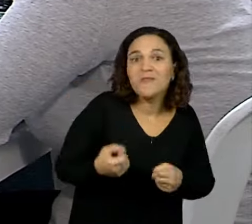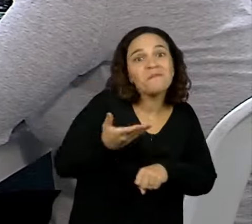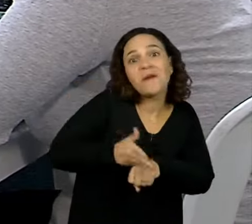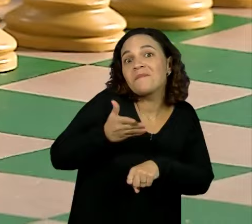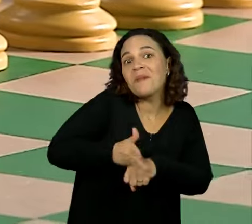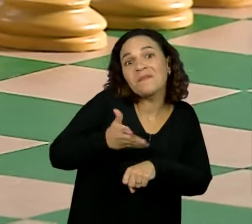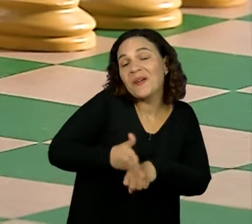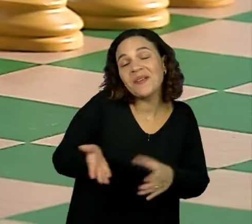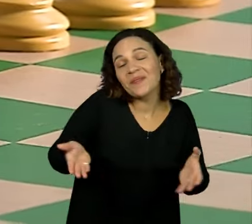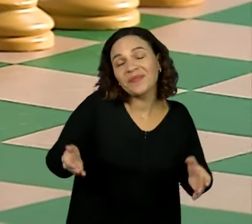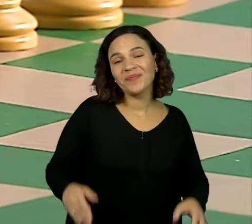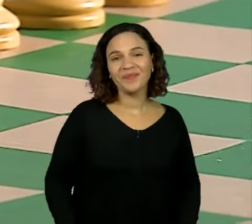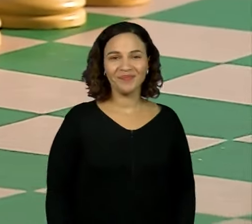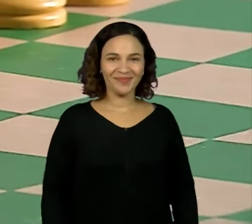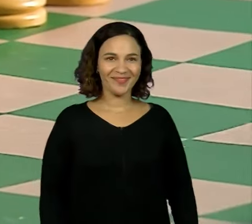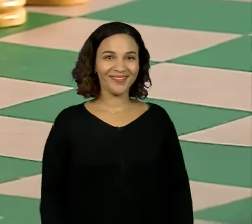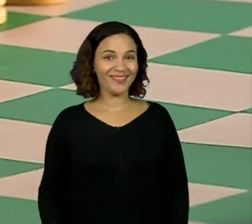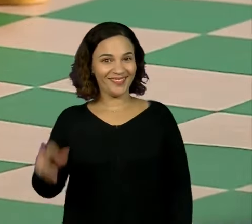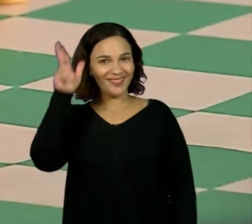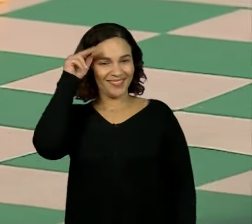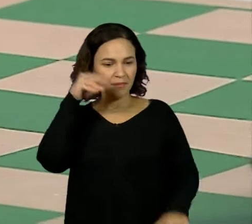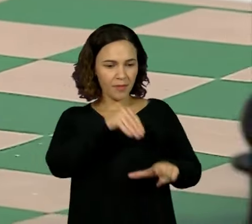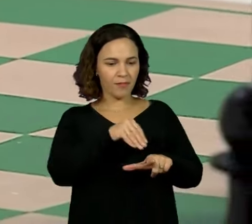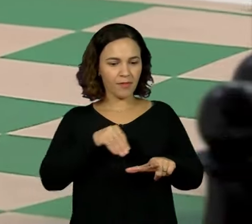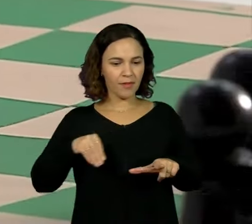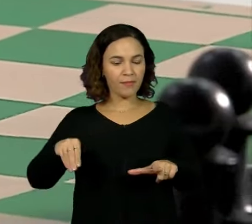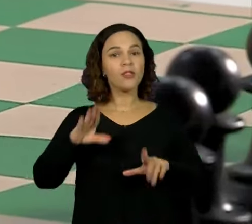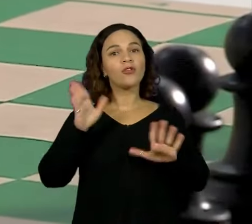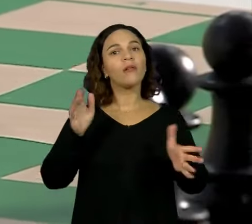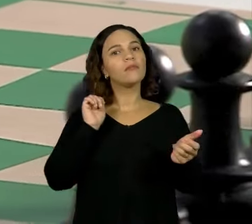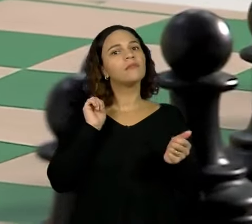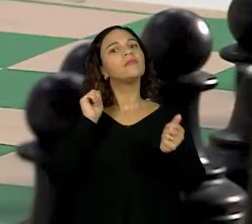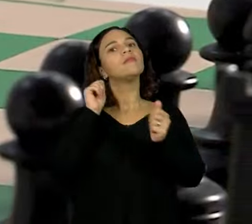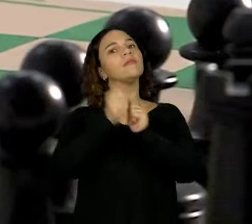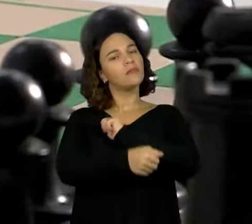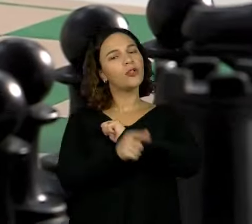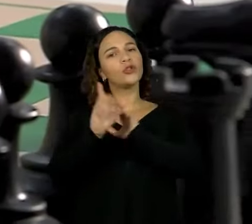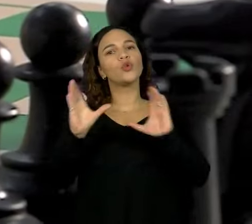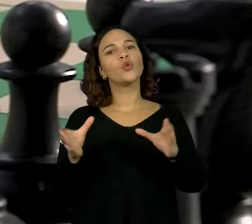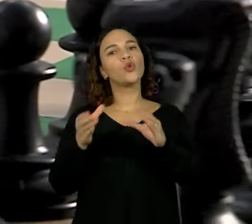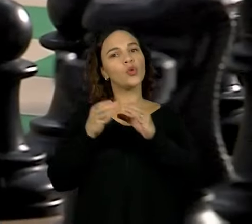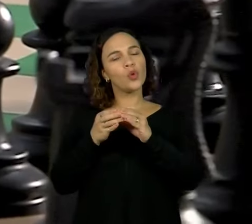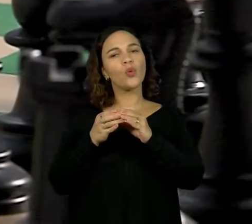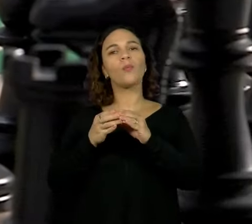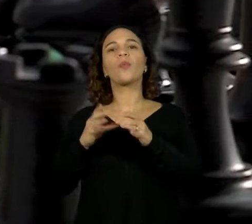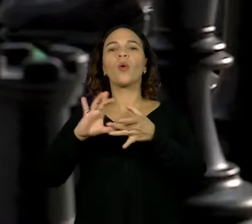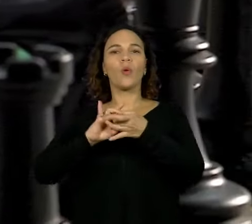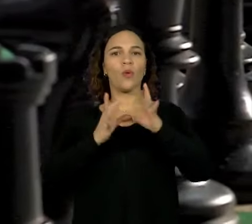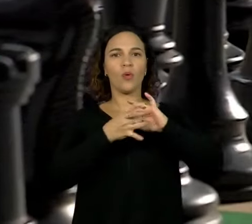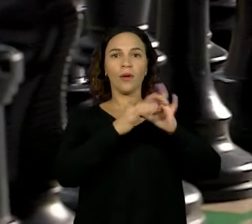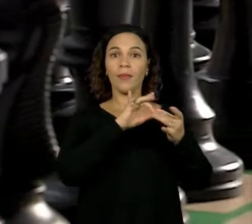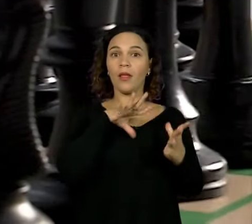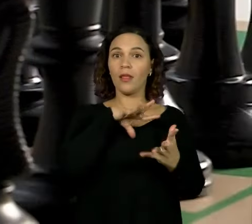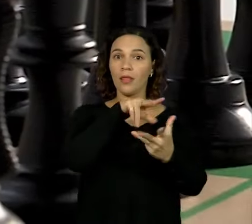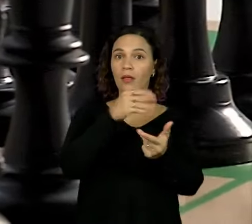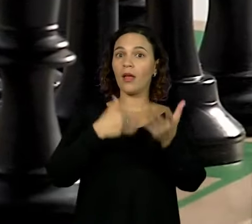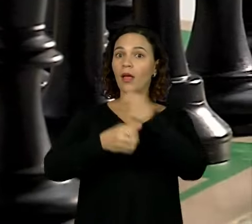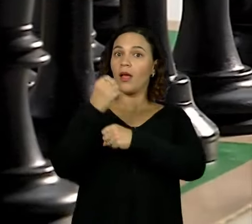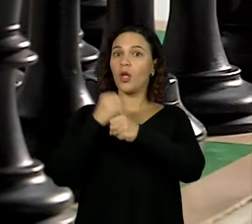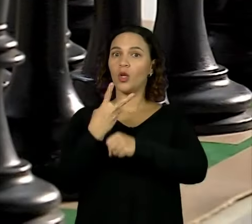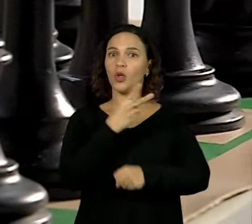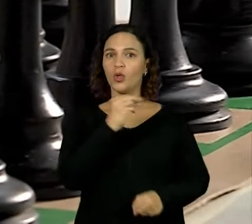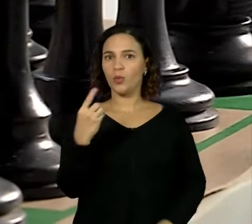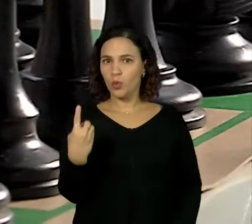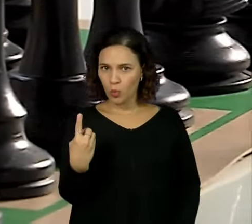praticar. O xadrez foi reconhecido como esporte pelo Comitê Olímpico Internacional em 2001 e,